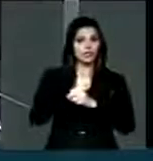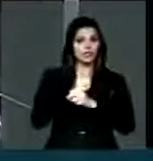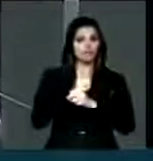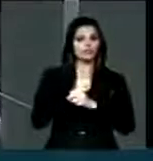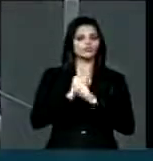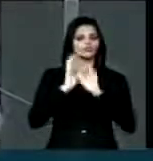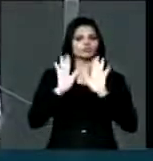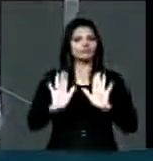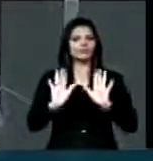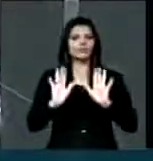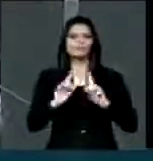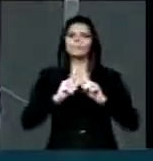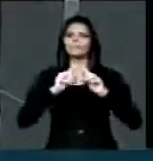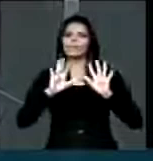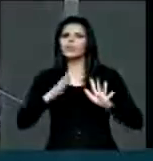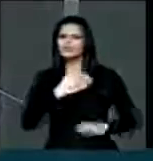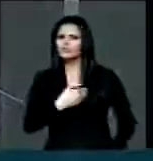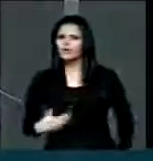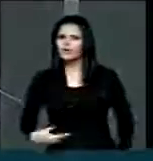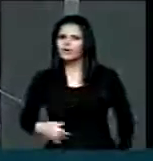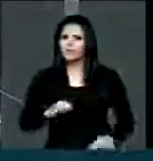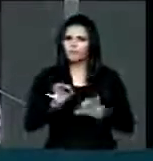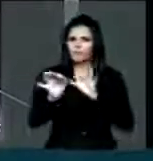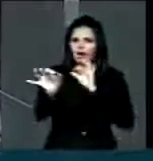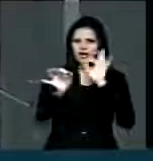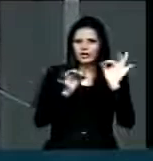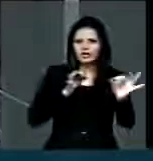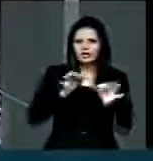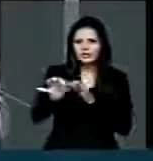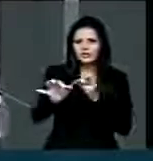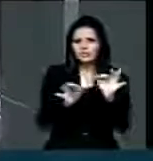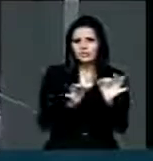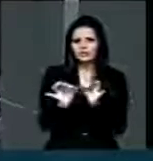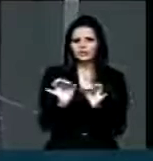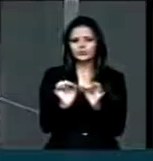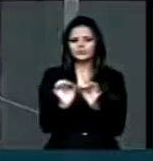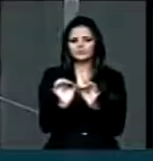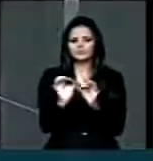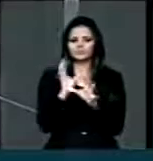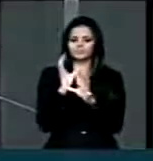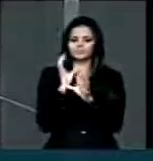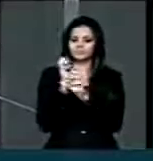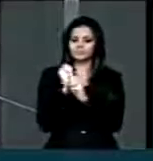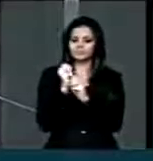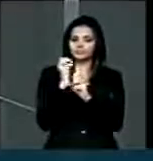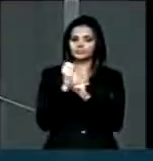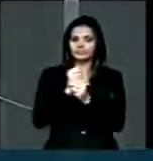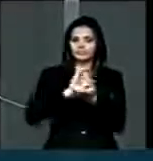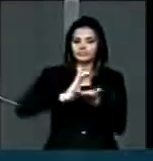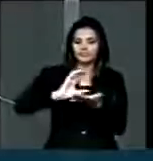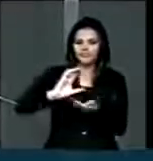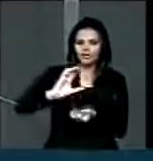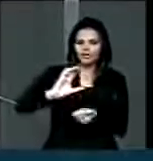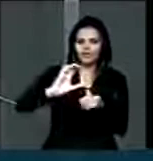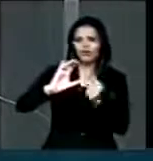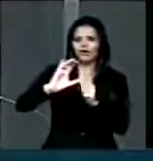se faz um planejamento para um orçamento